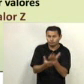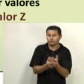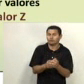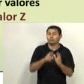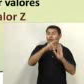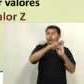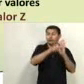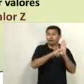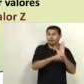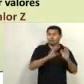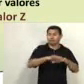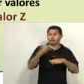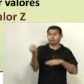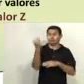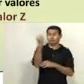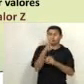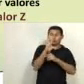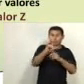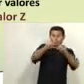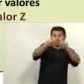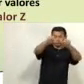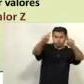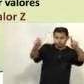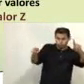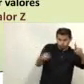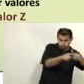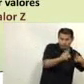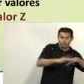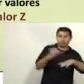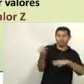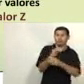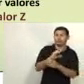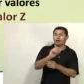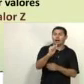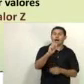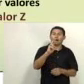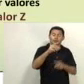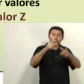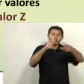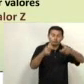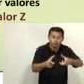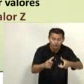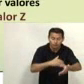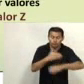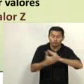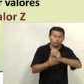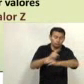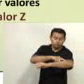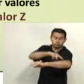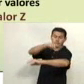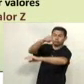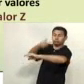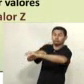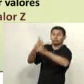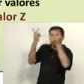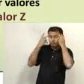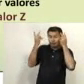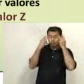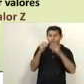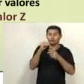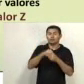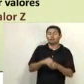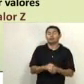importantes que eu estou demarcando aqui no quadro para vocês. A área total sobre a curva de distribuição normal, ela